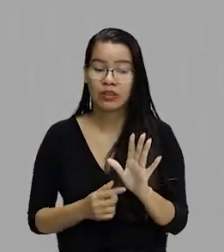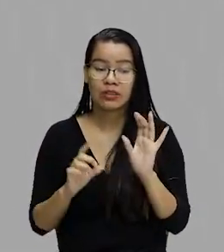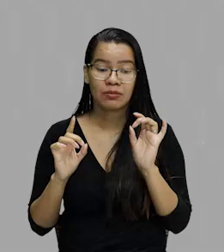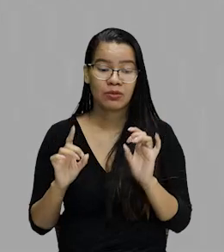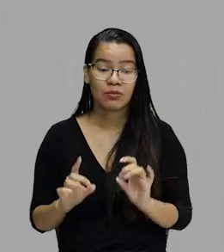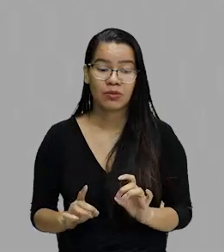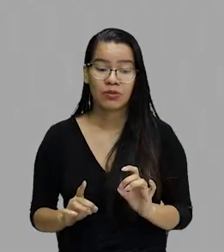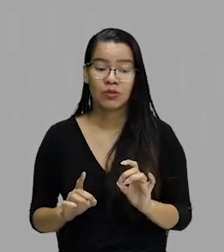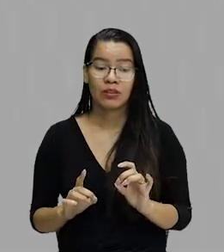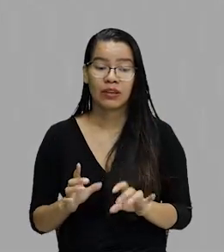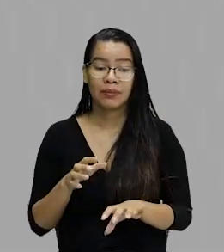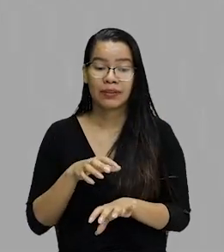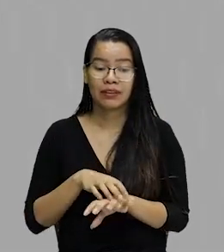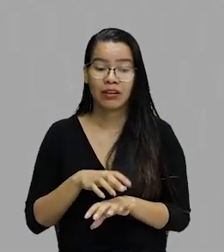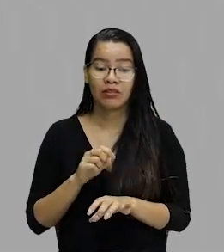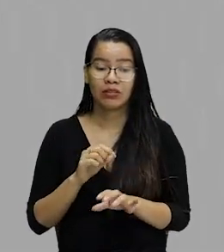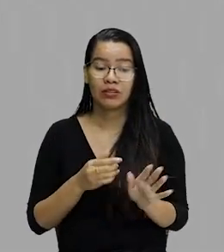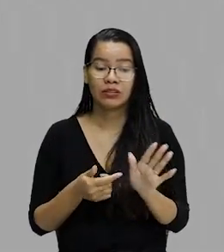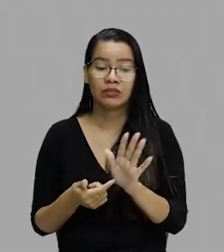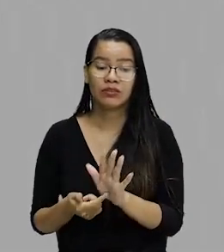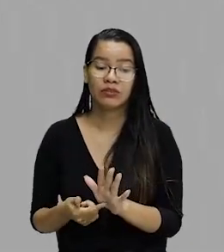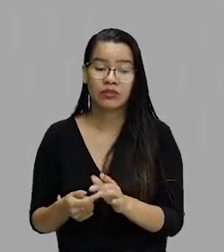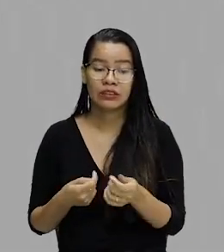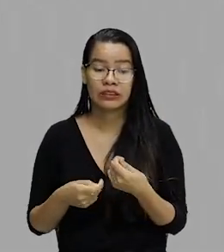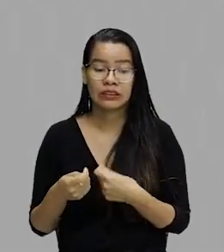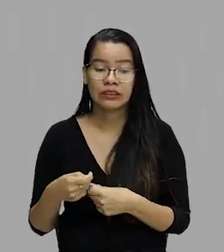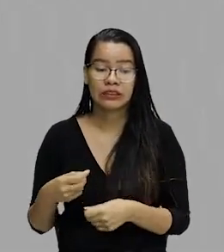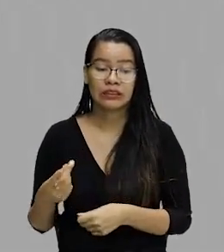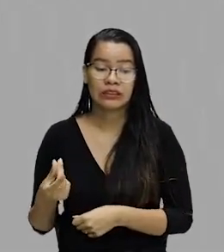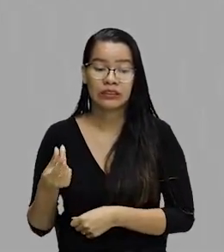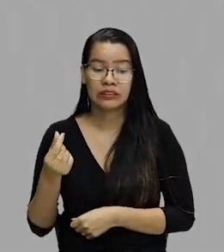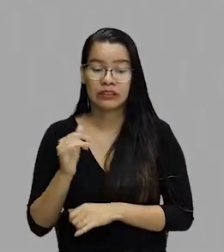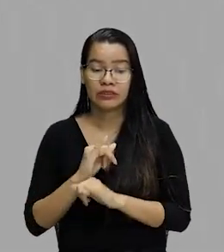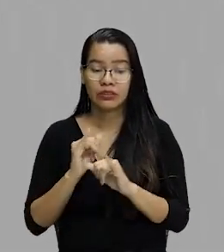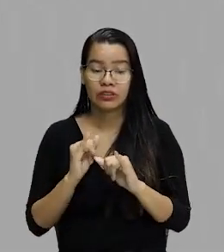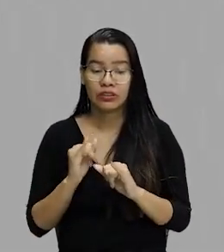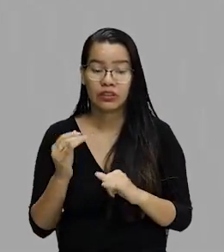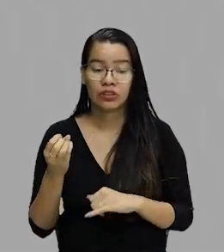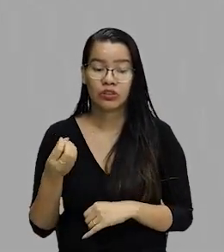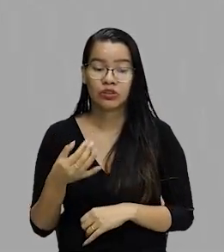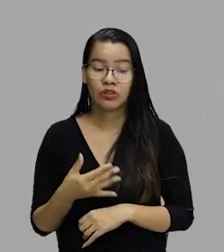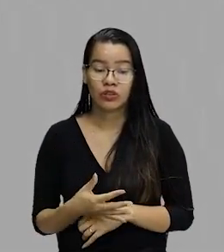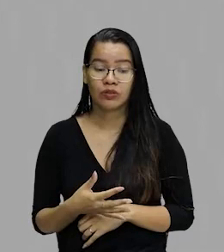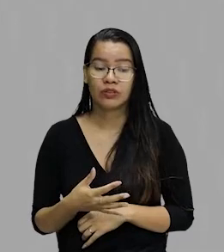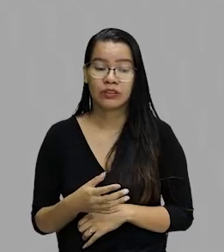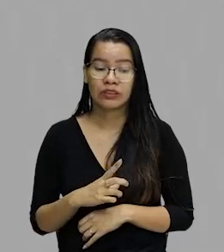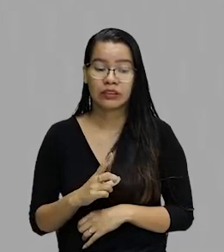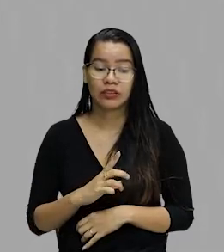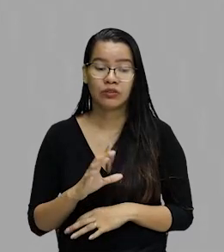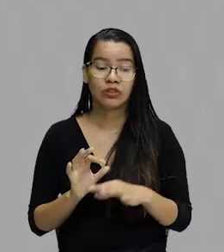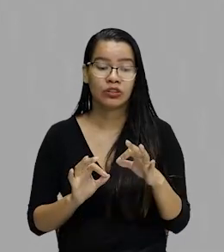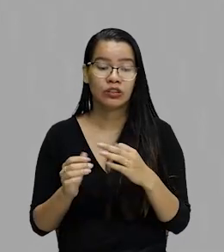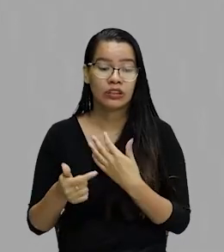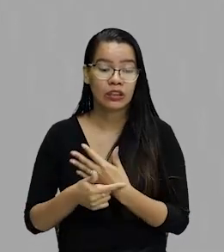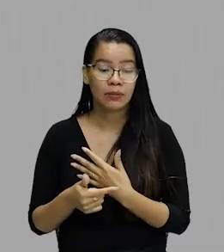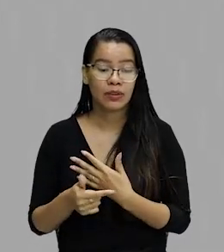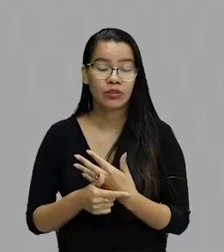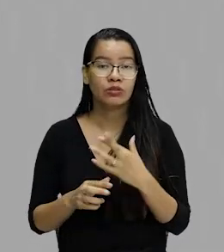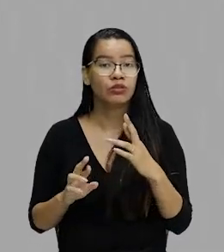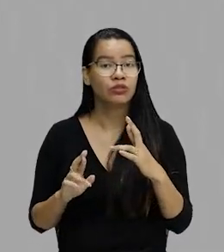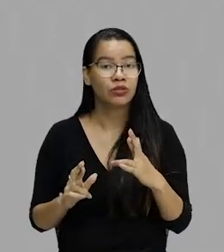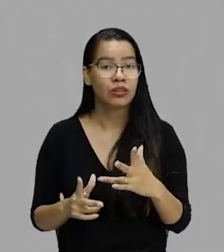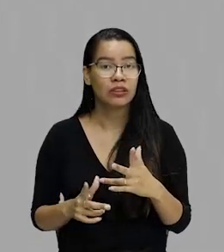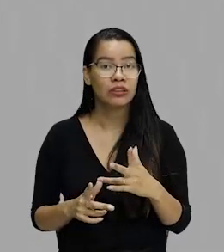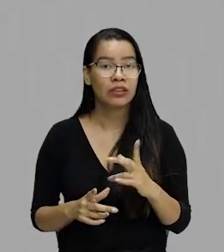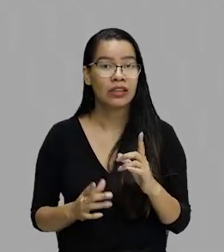do capitalismo financeiro, dentro desse capitalismo informacional, dessas novas condições de capital que tem que ter um funcionamento completamente diferente.